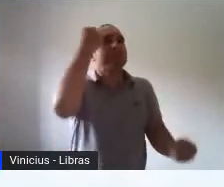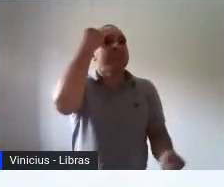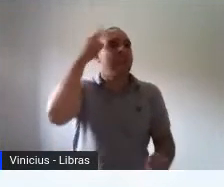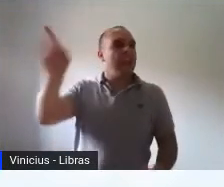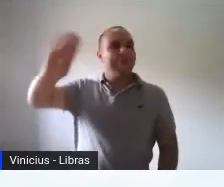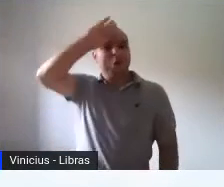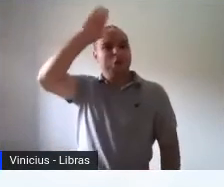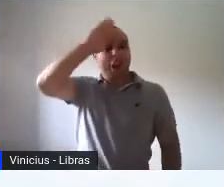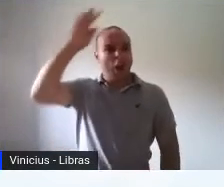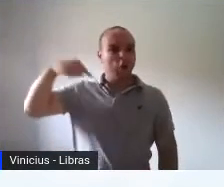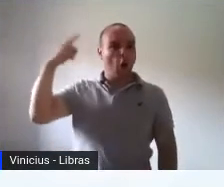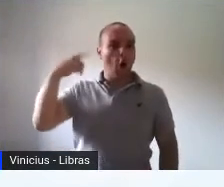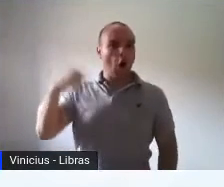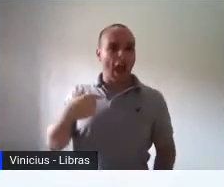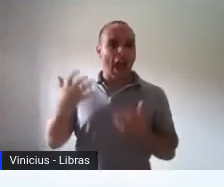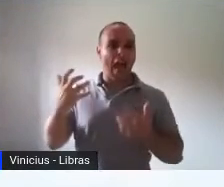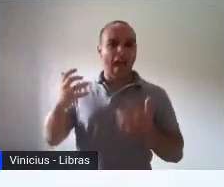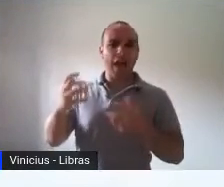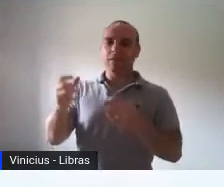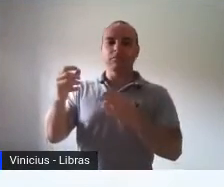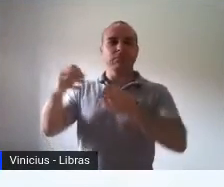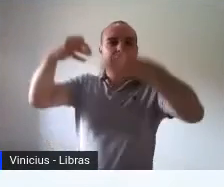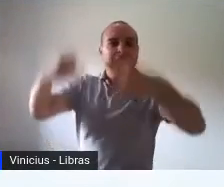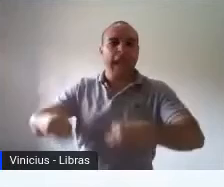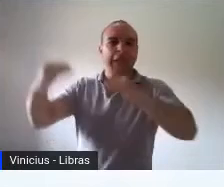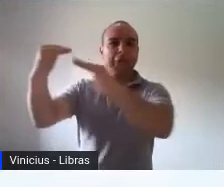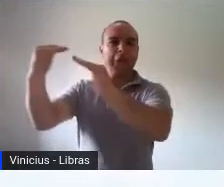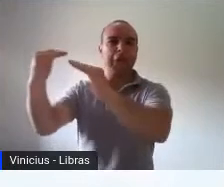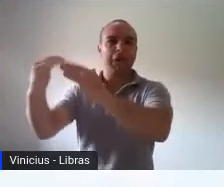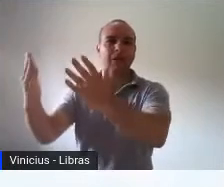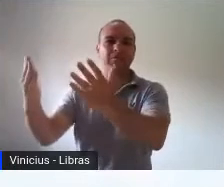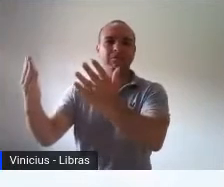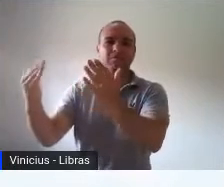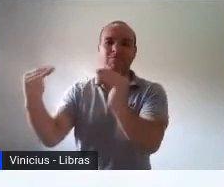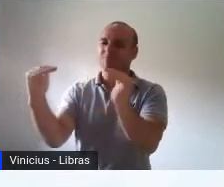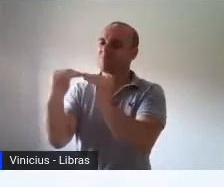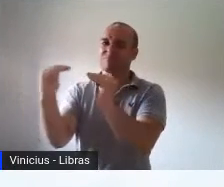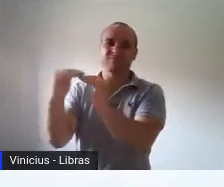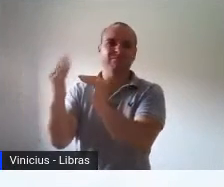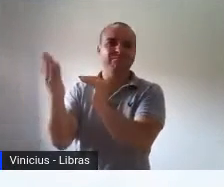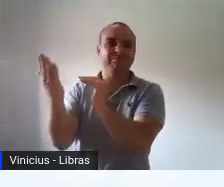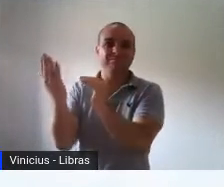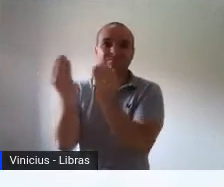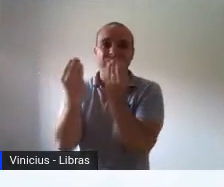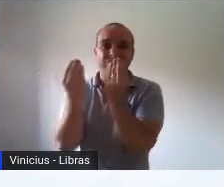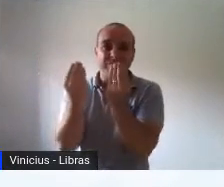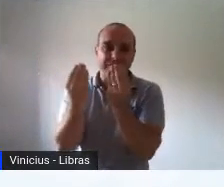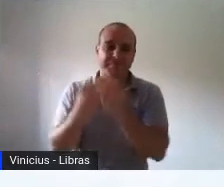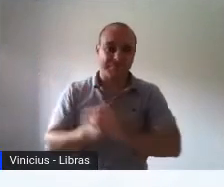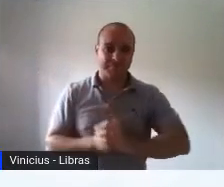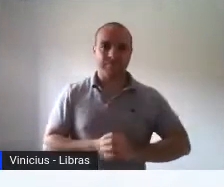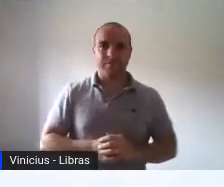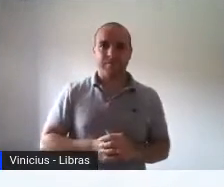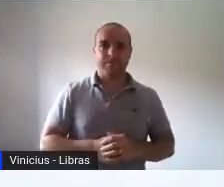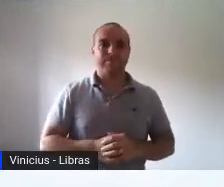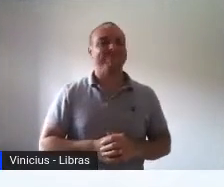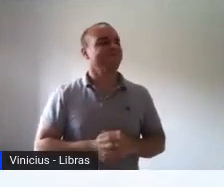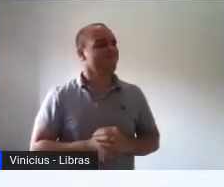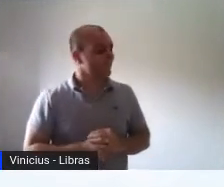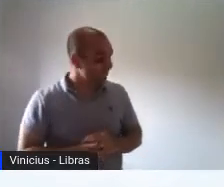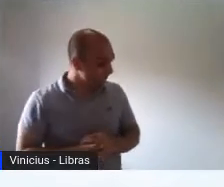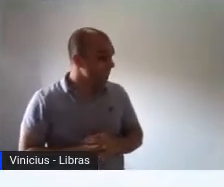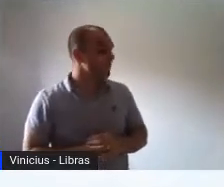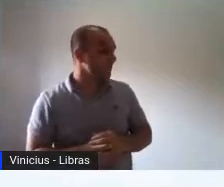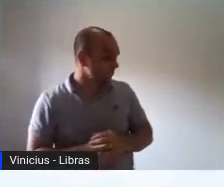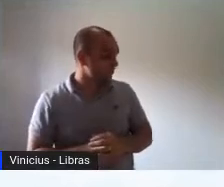gente está retornando a discussões lá do século passado. Né? Século passado. E vamos registrar uma questão aqui que eu acho bem importante. A gente